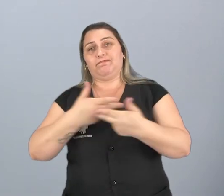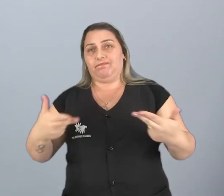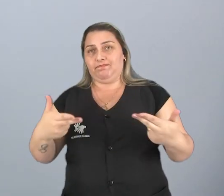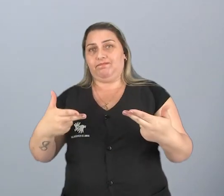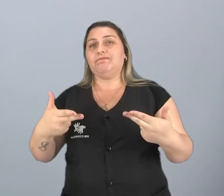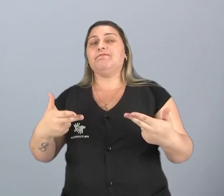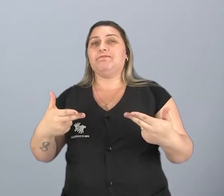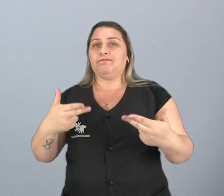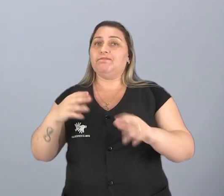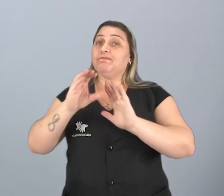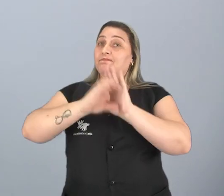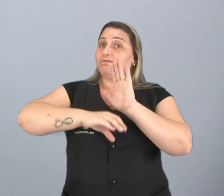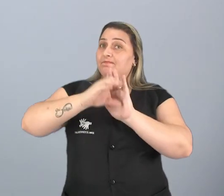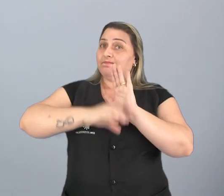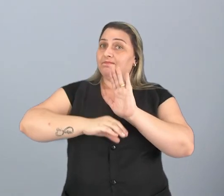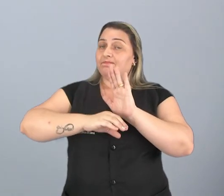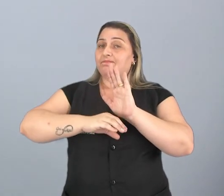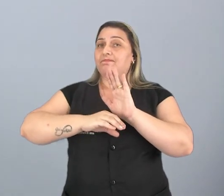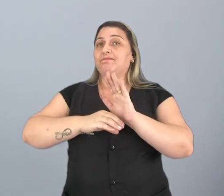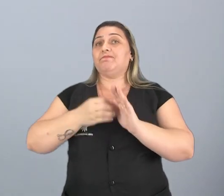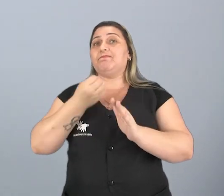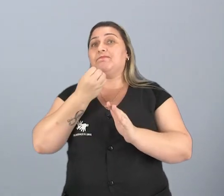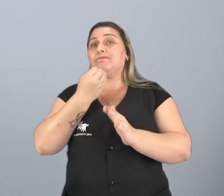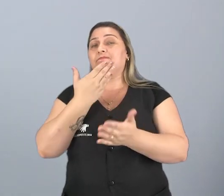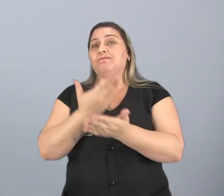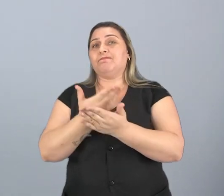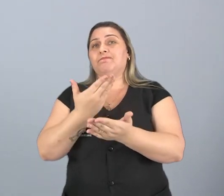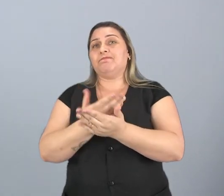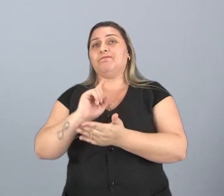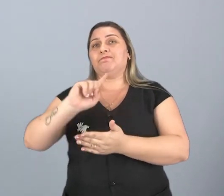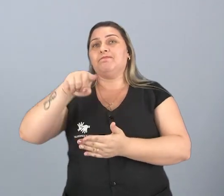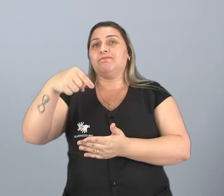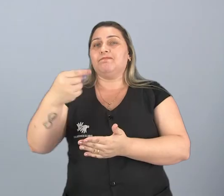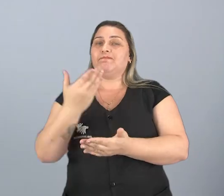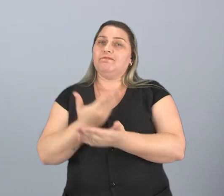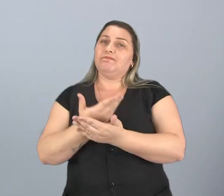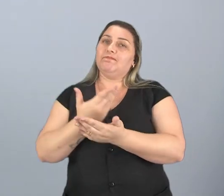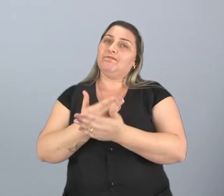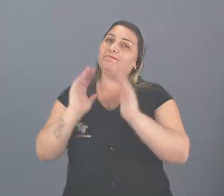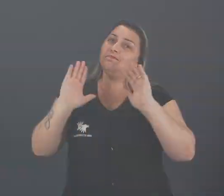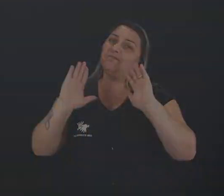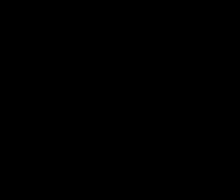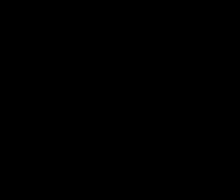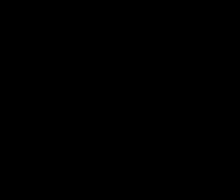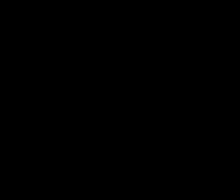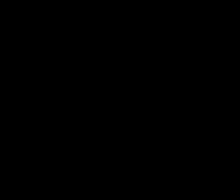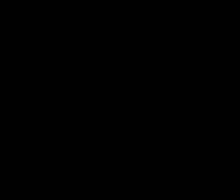relacionados a esse conteúdo. Bons estudos e até a próxima aula!